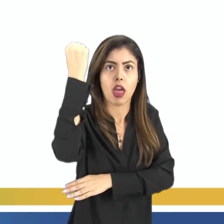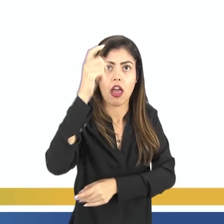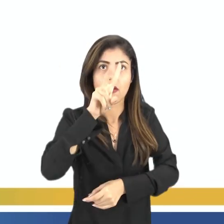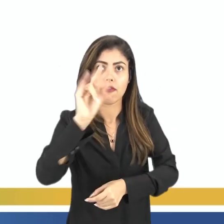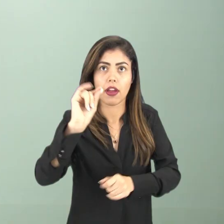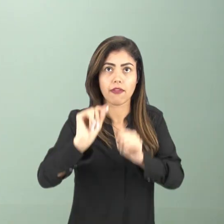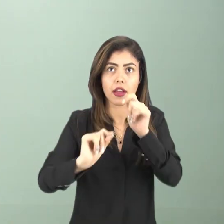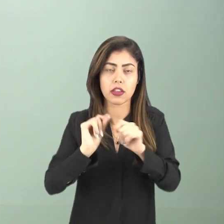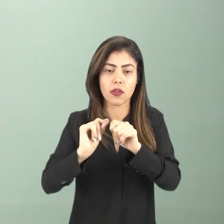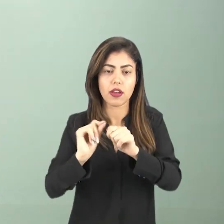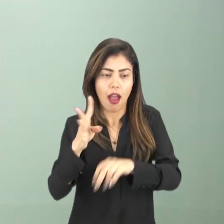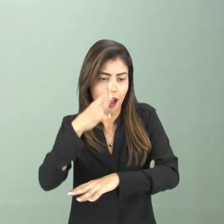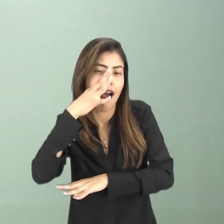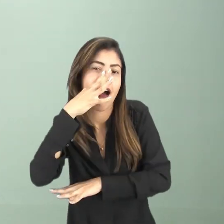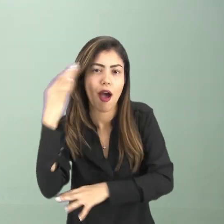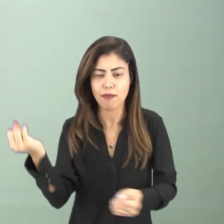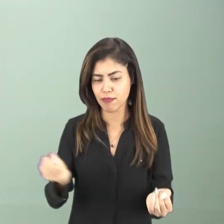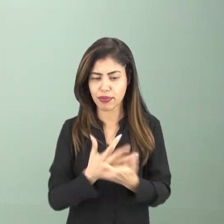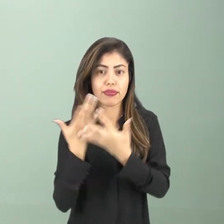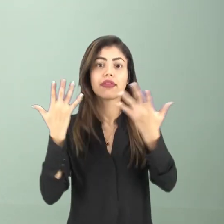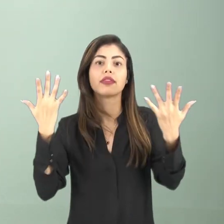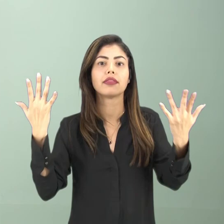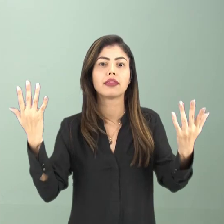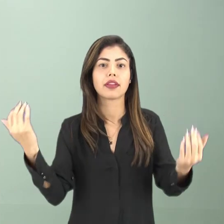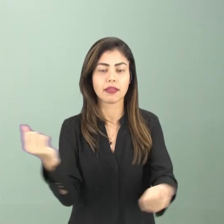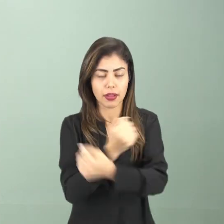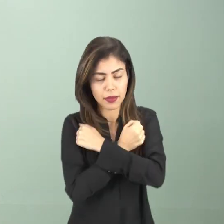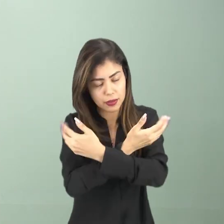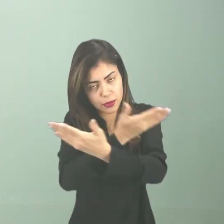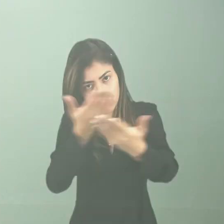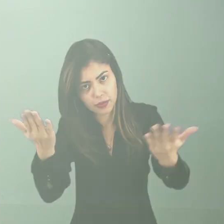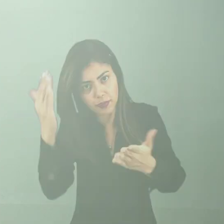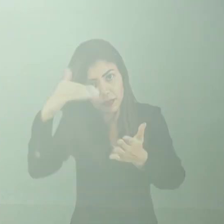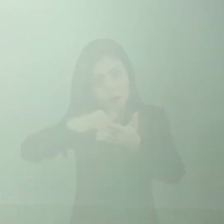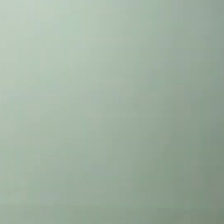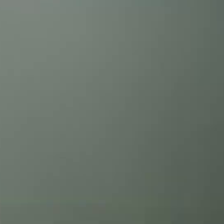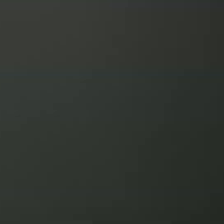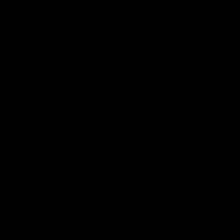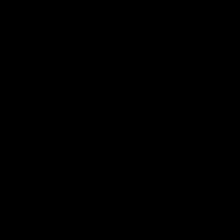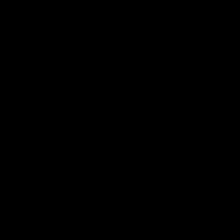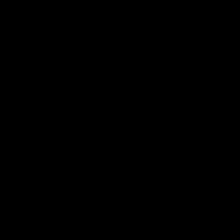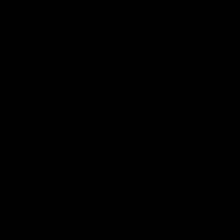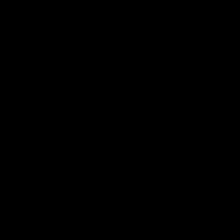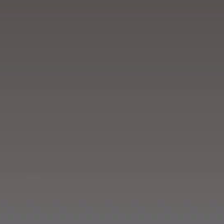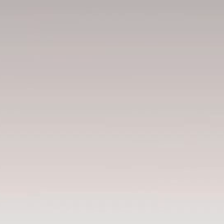fará coisas admiráveis. Certo? Um abraço para vocês e até a próxima aula.